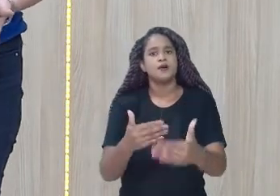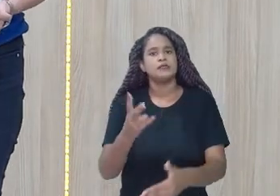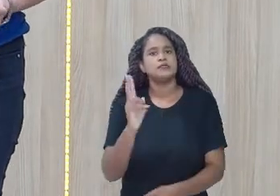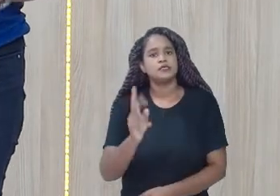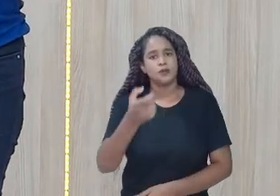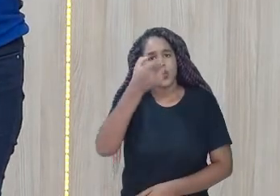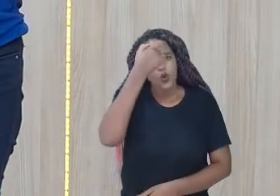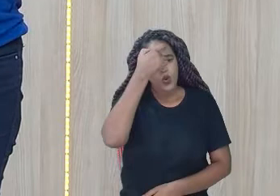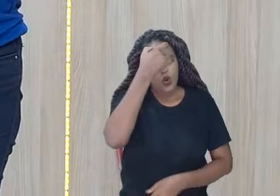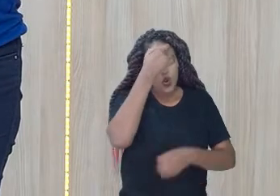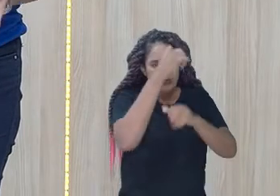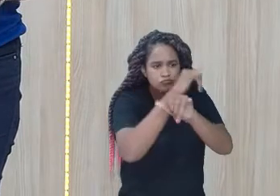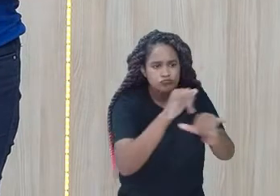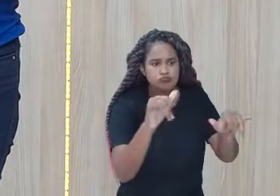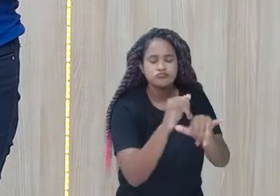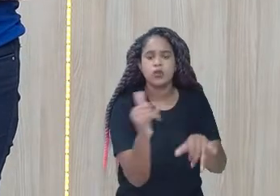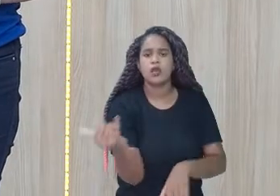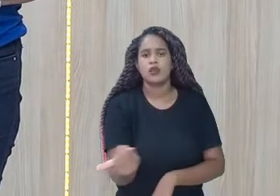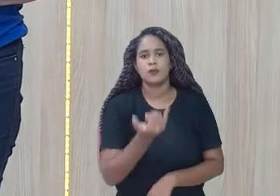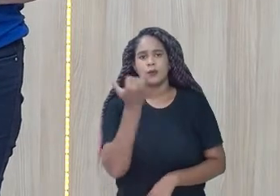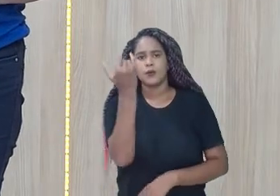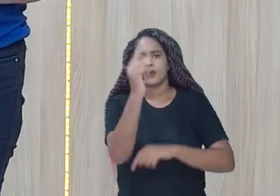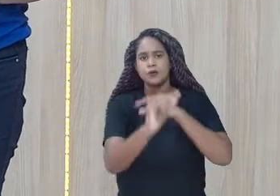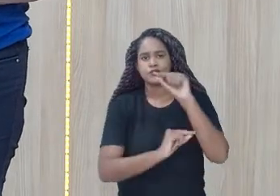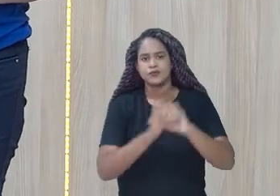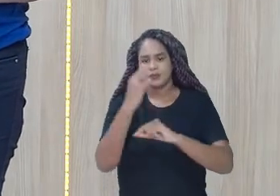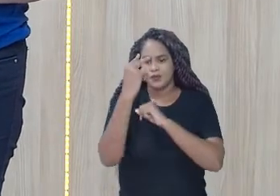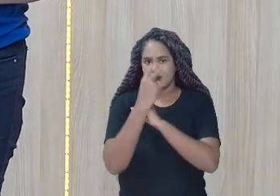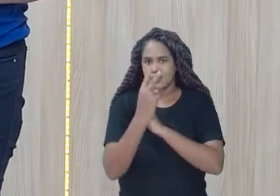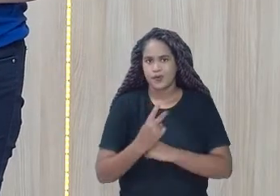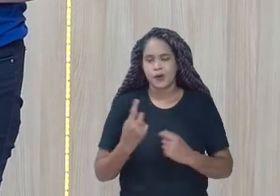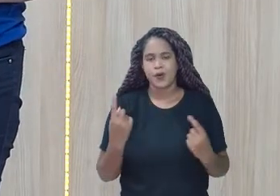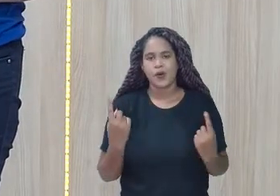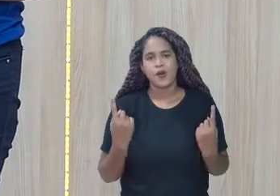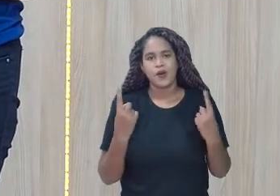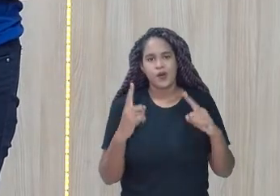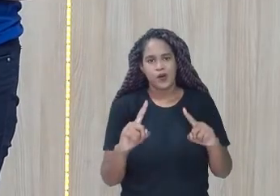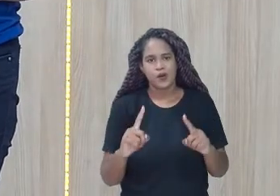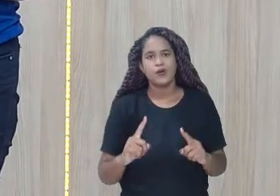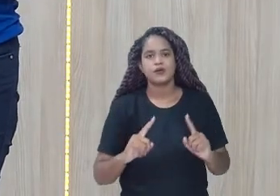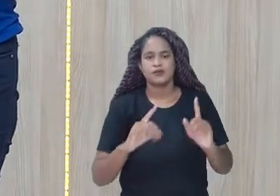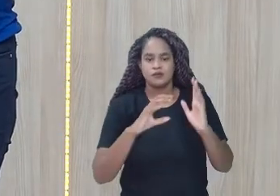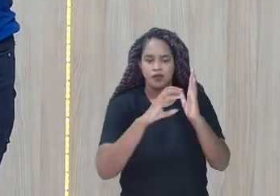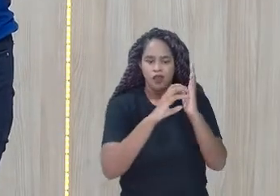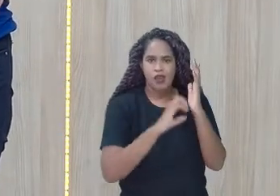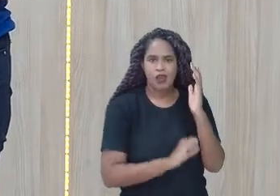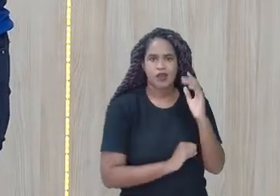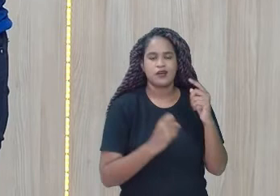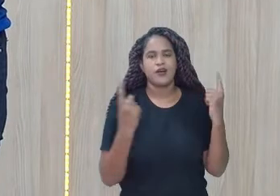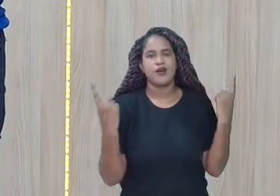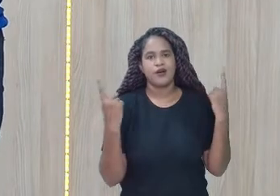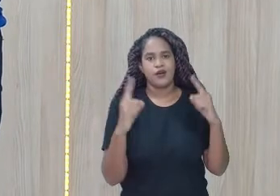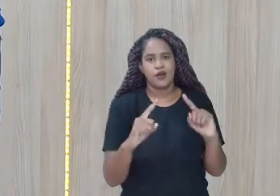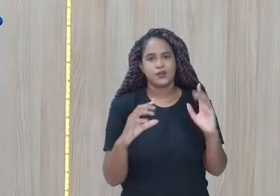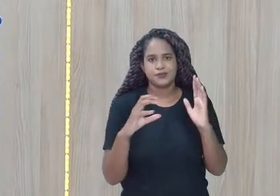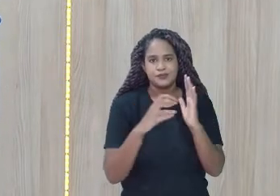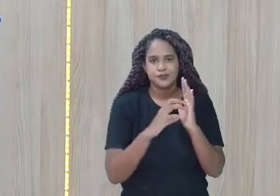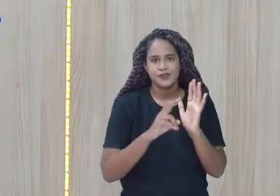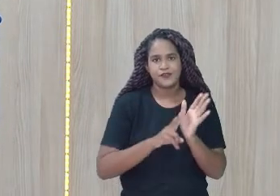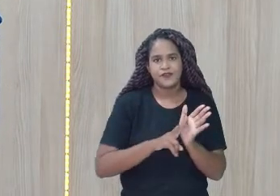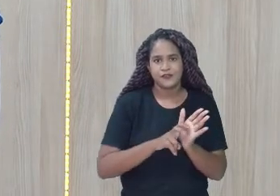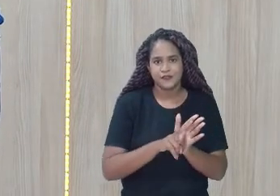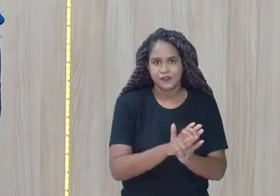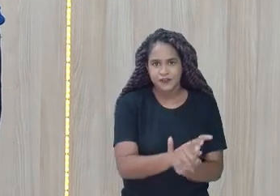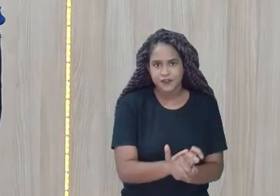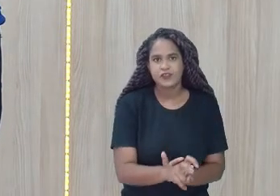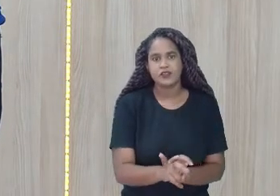as pessoas da importância da prevenção contra esta doença e contra esse vírus que atinge muito